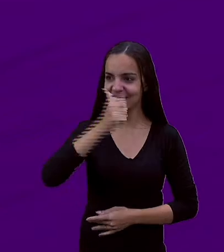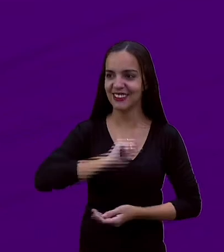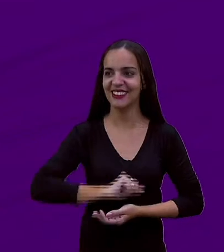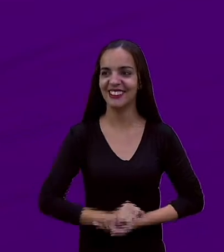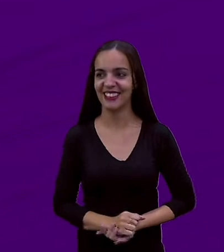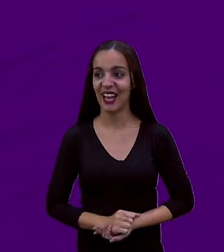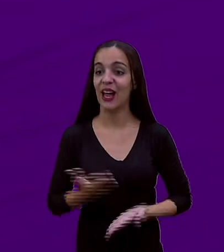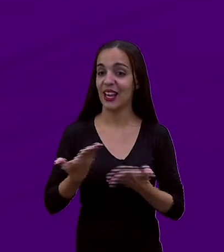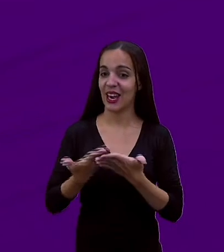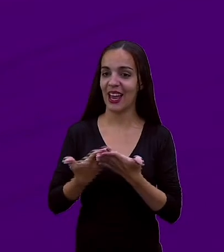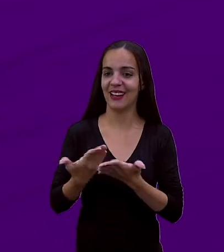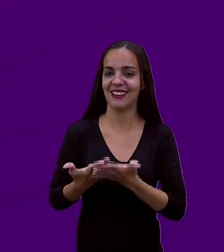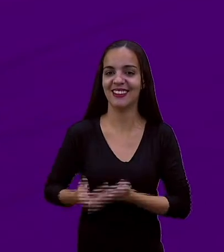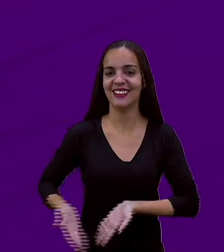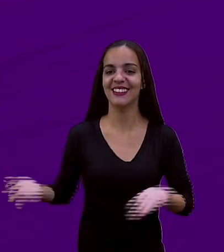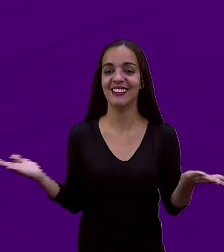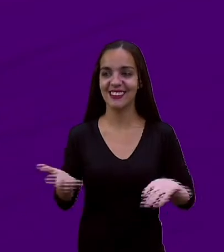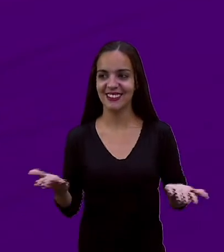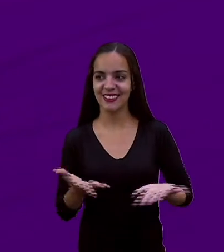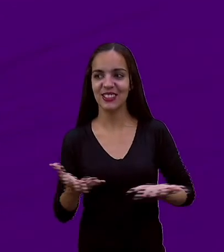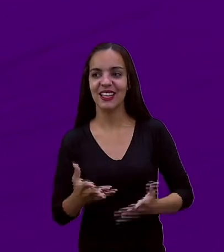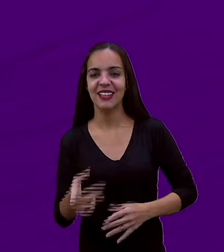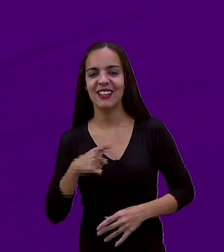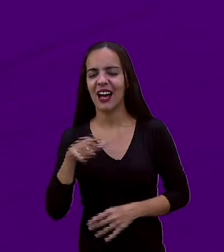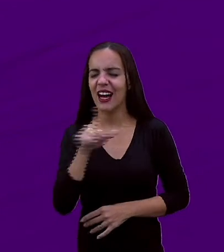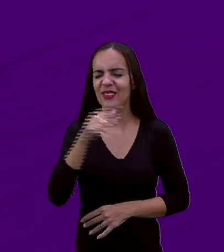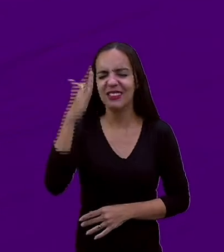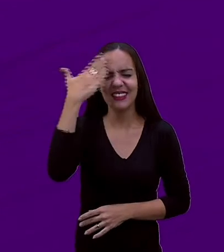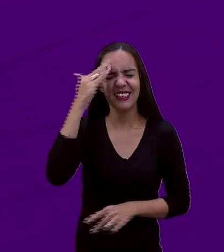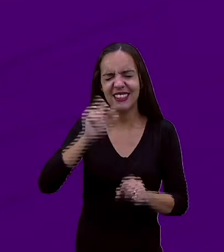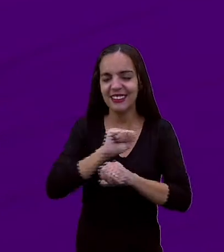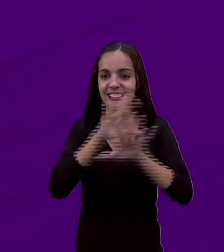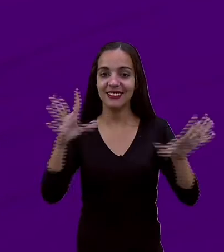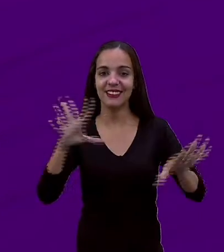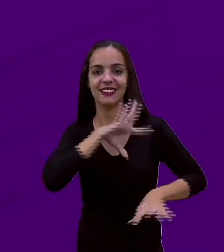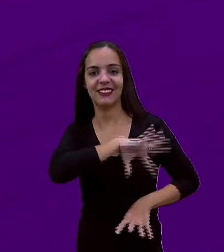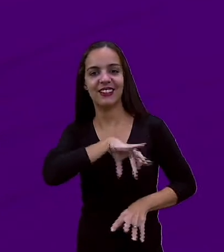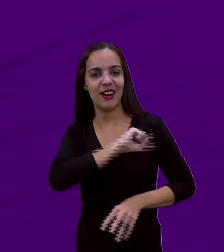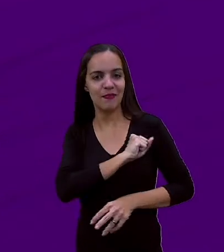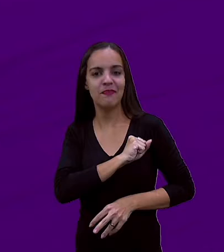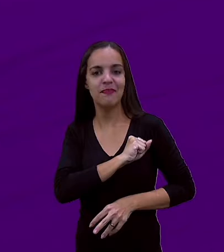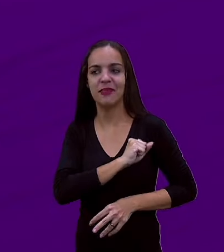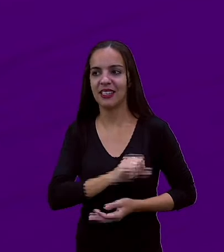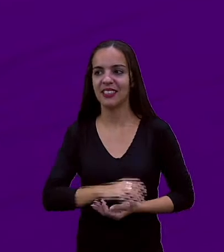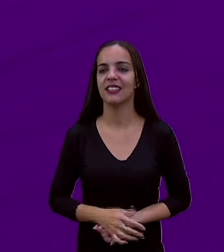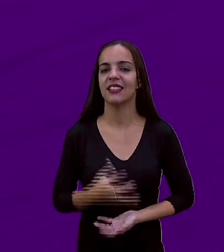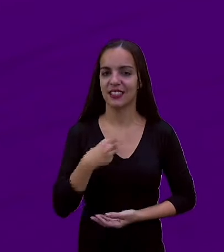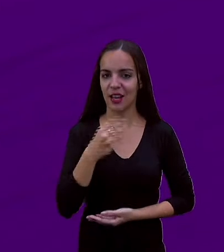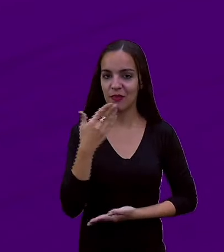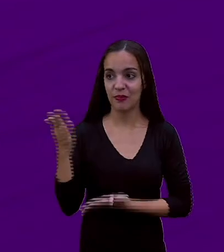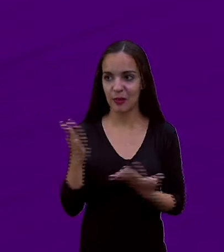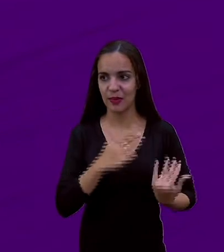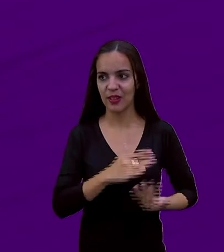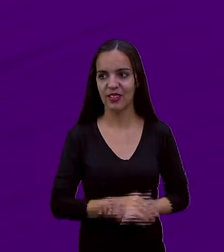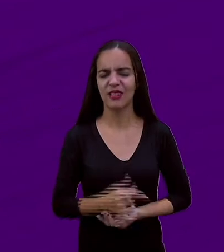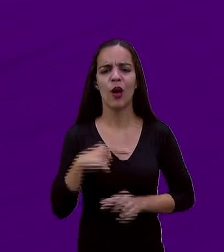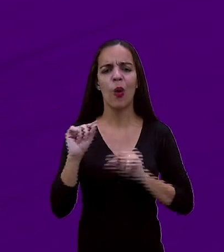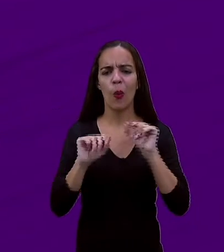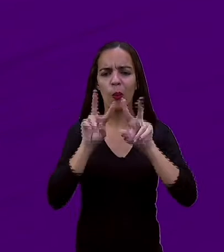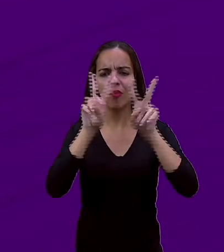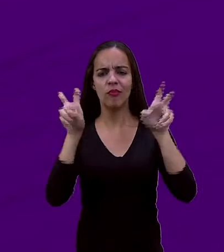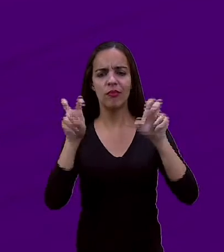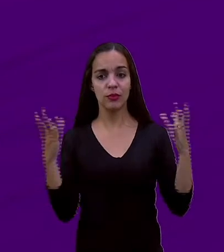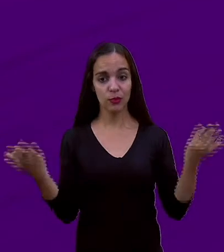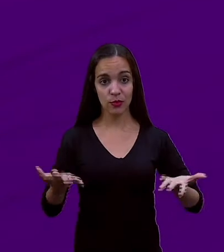hoje, nós vamos trabalhar um tema que eu tenho certeza que vocês vão amar. Não vão, pessoal? Com certeza. Que é